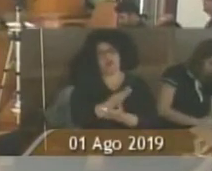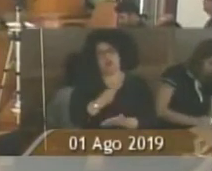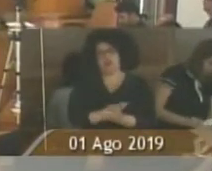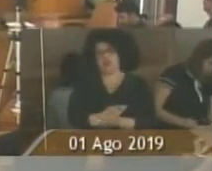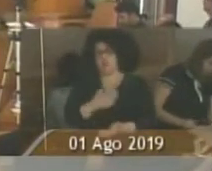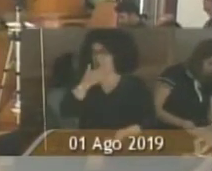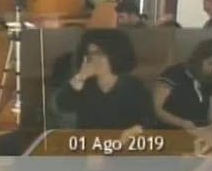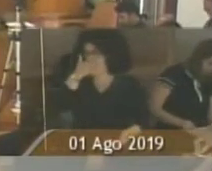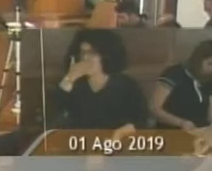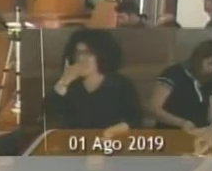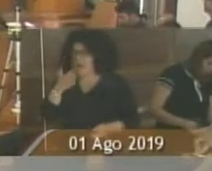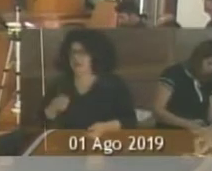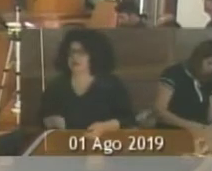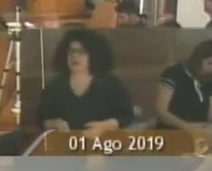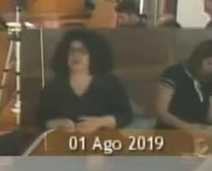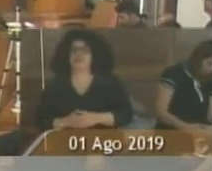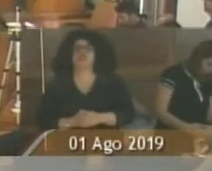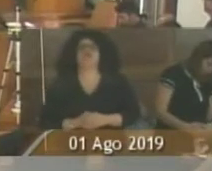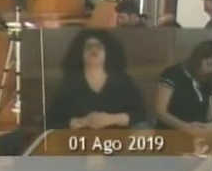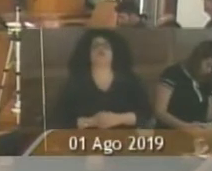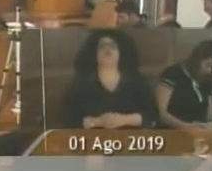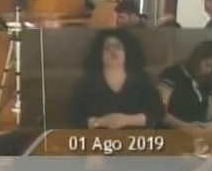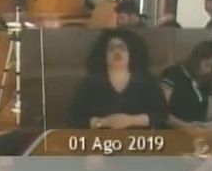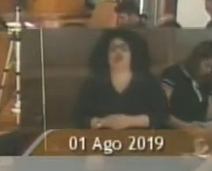sim, já construiu, não dá mais para derrubar.